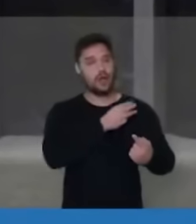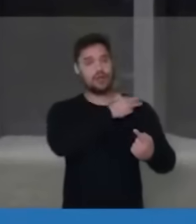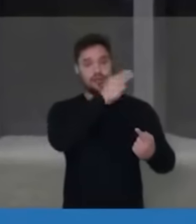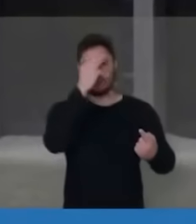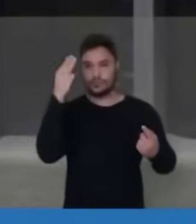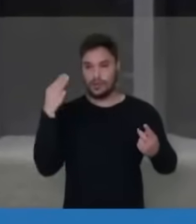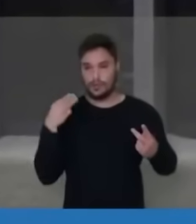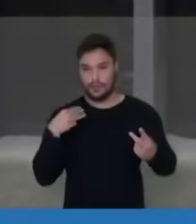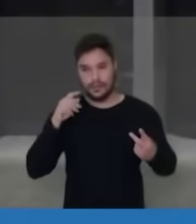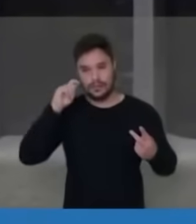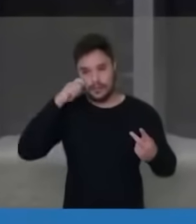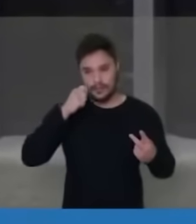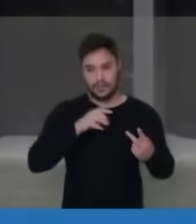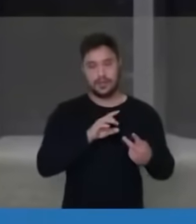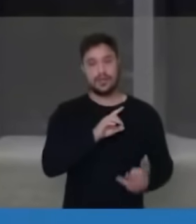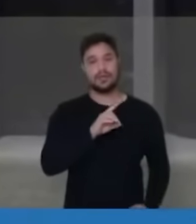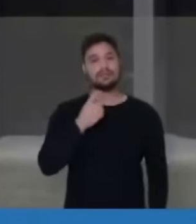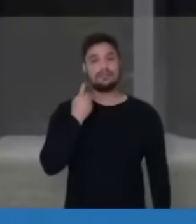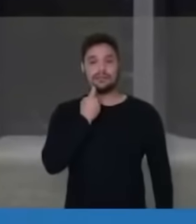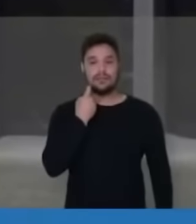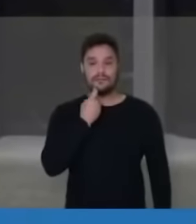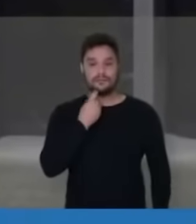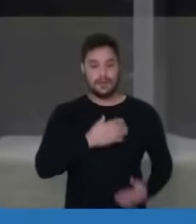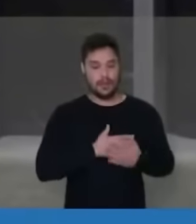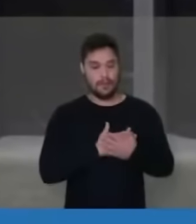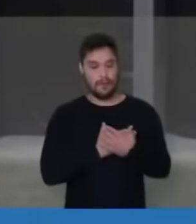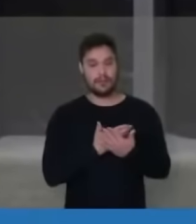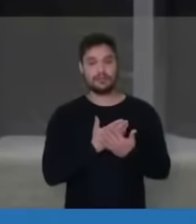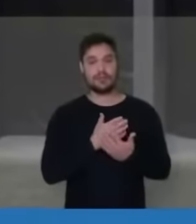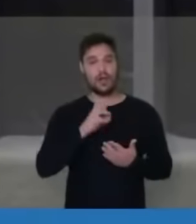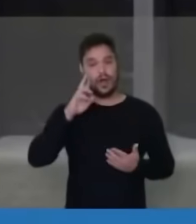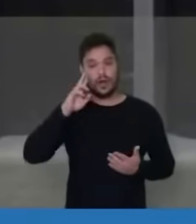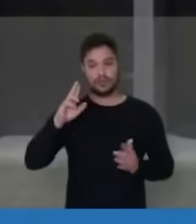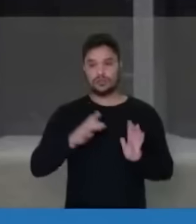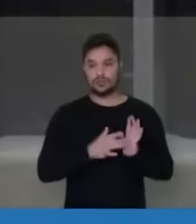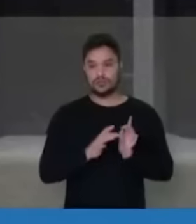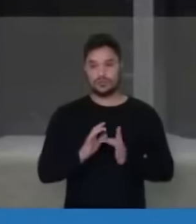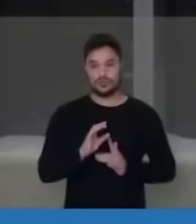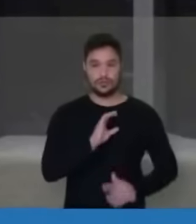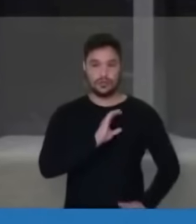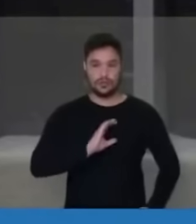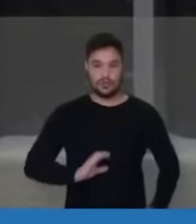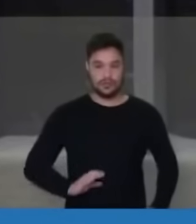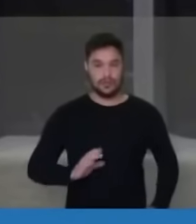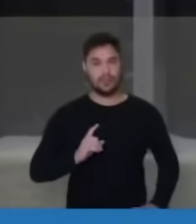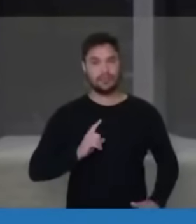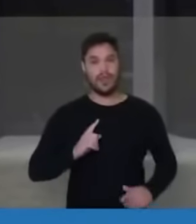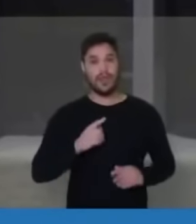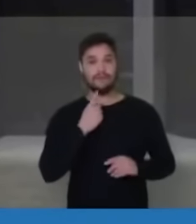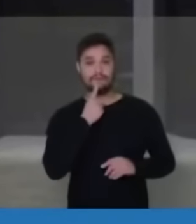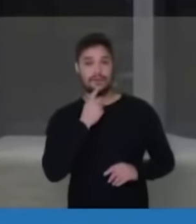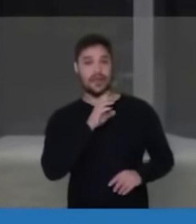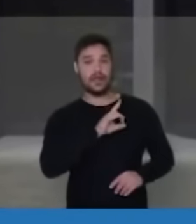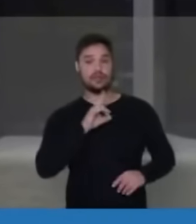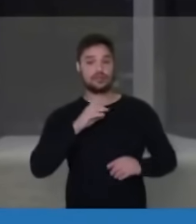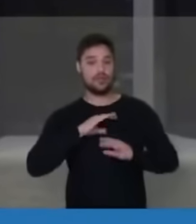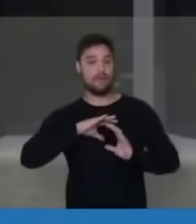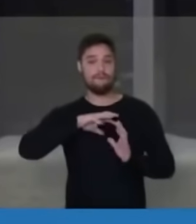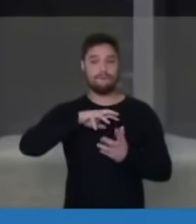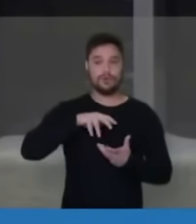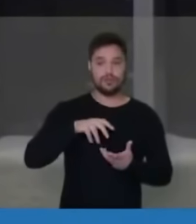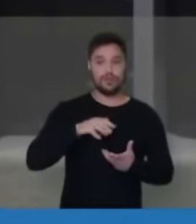Aparecida, Sexta-feira da Paixão do Senhor Jesus Cristo. Temos feriados universais, Dia Mundial